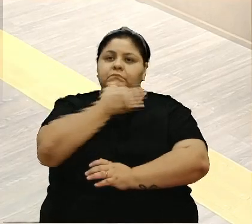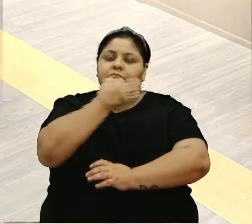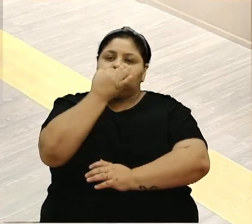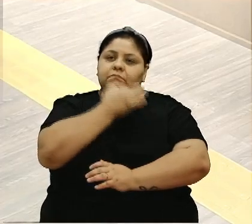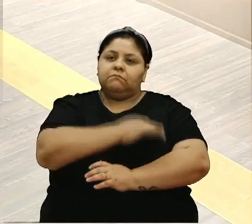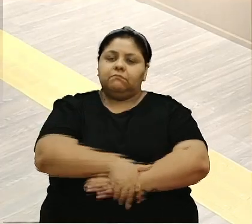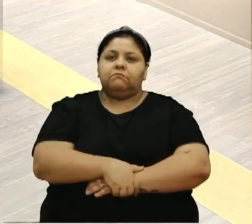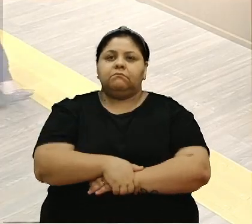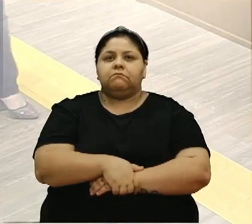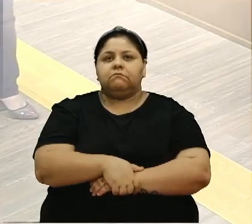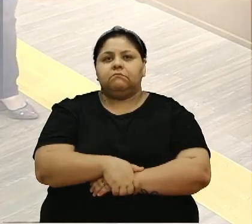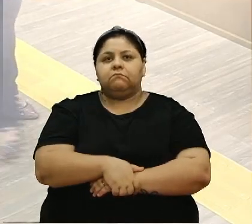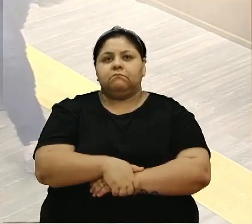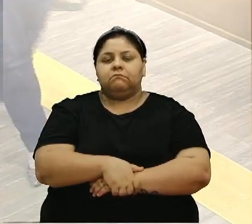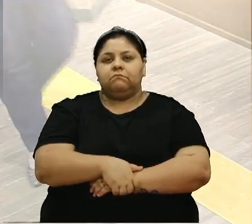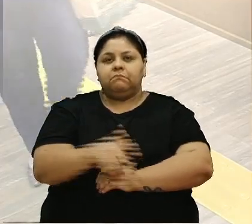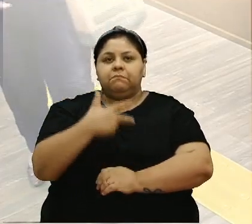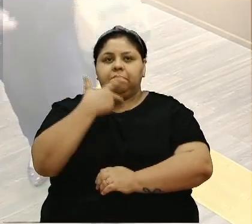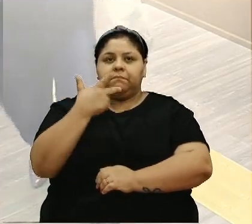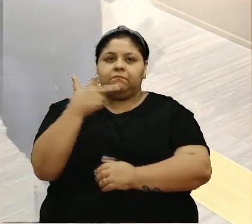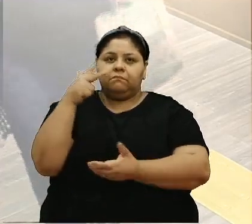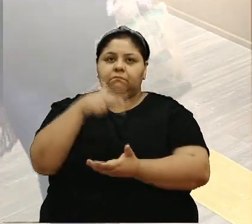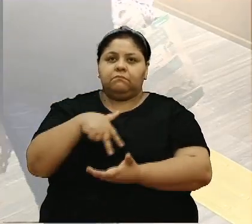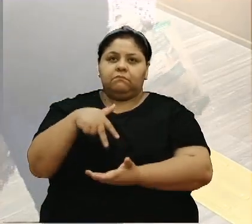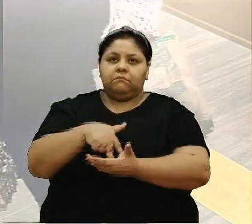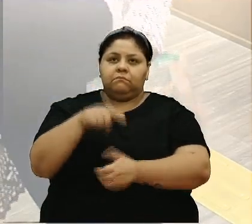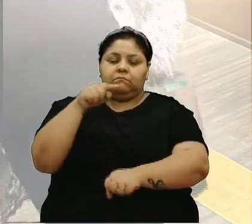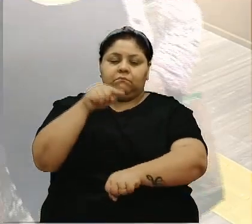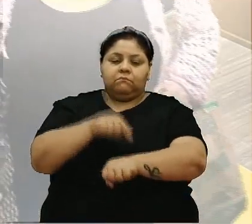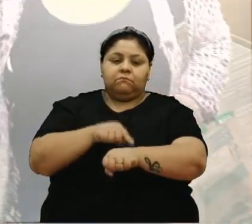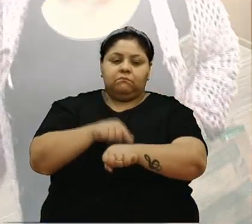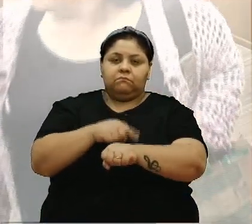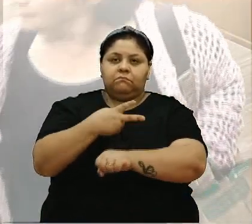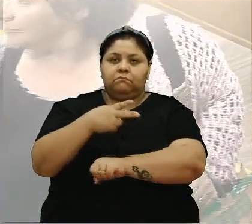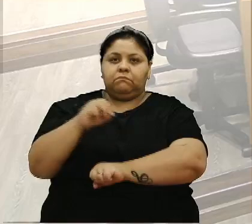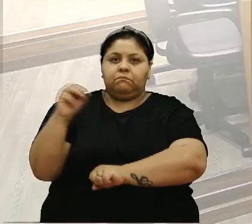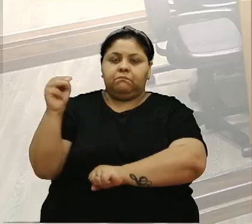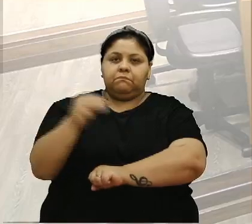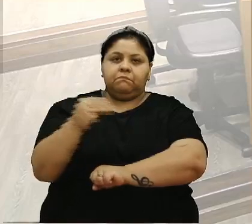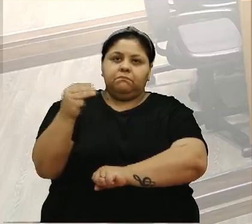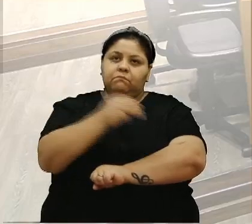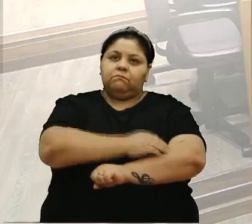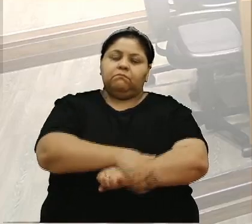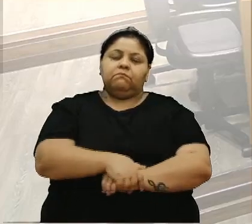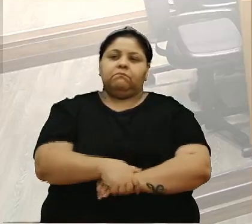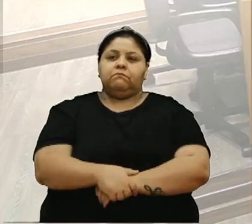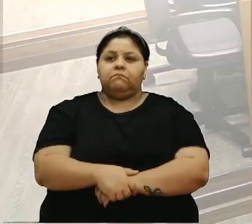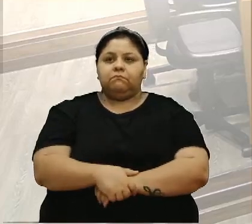Sul para ocupar a tribuna pelo tempo de até 20 minutos.